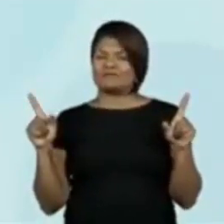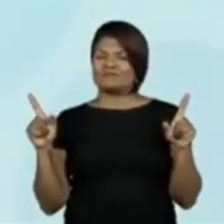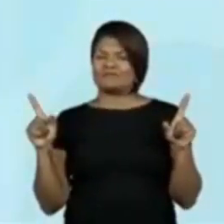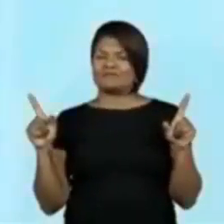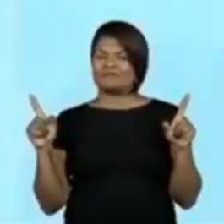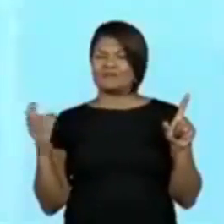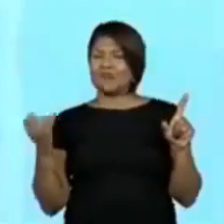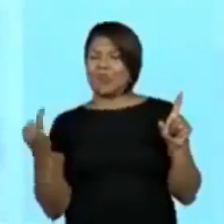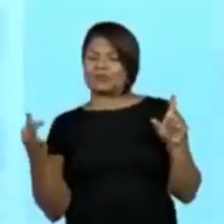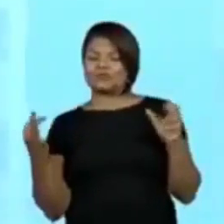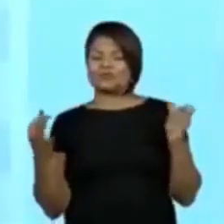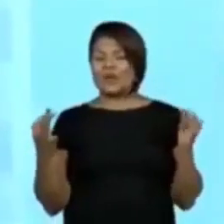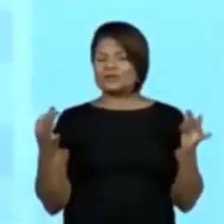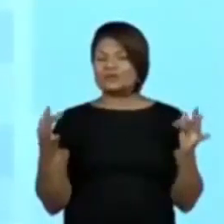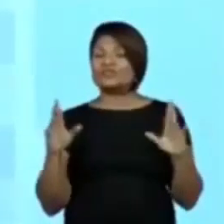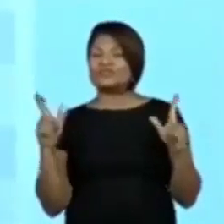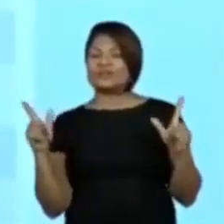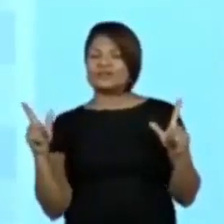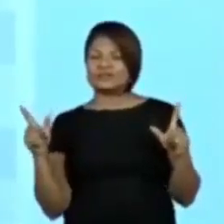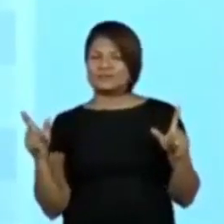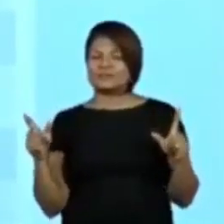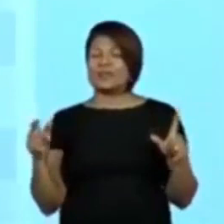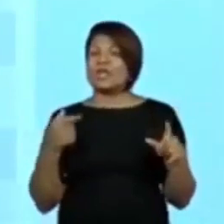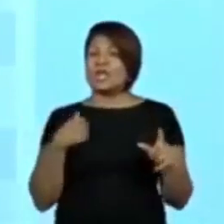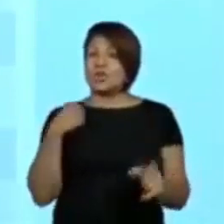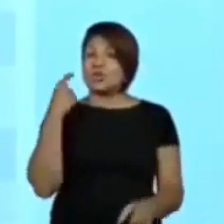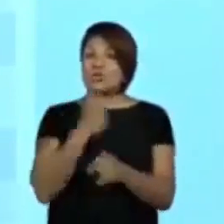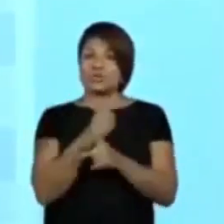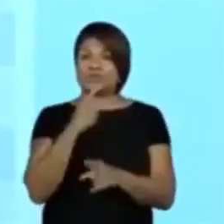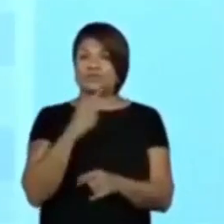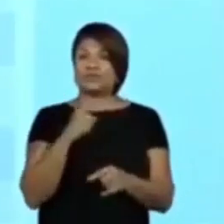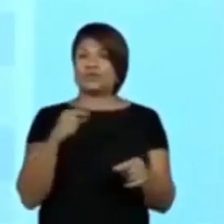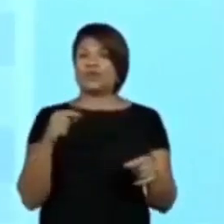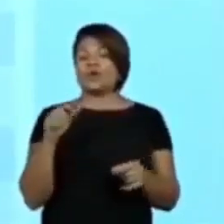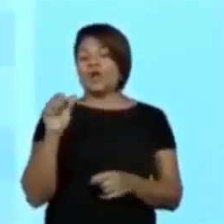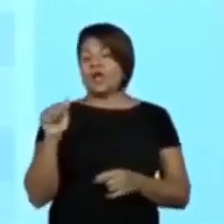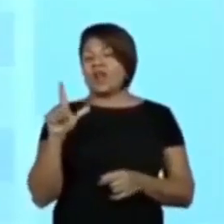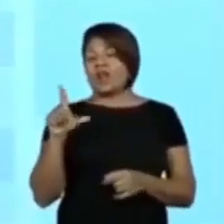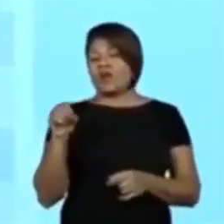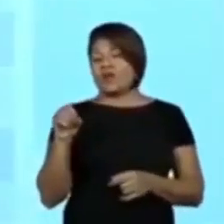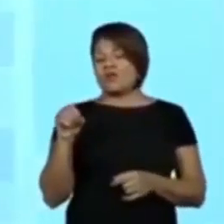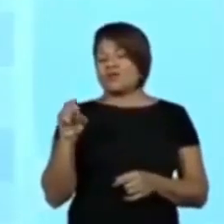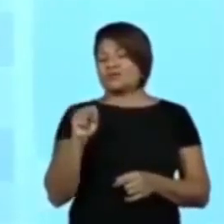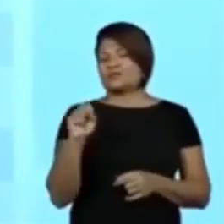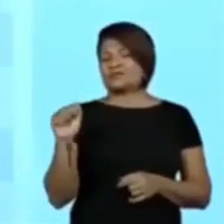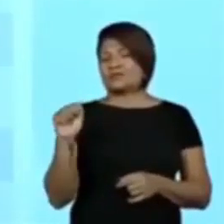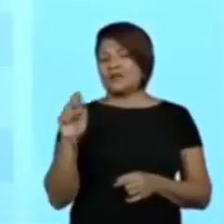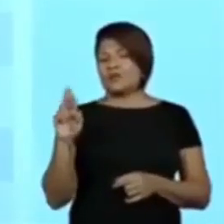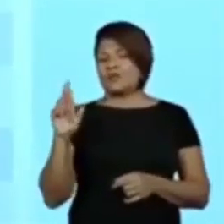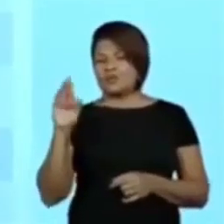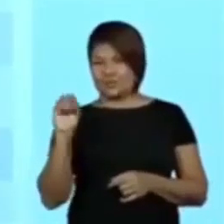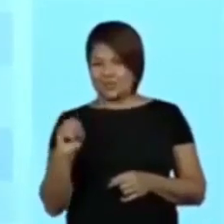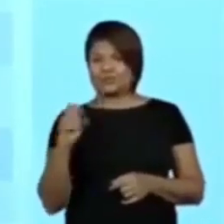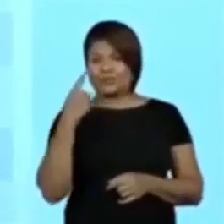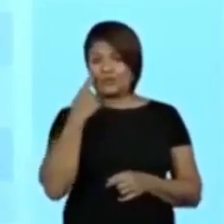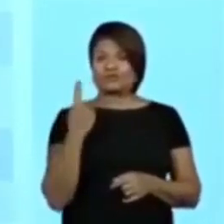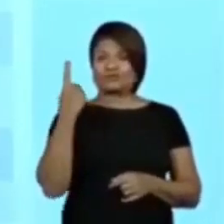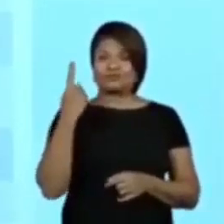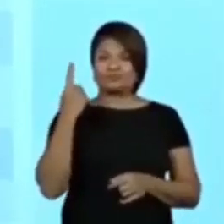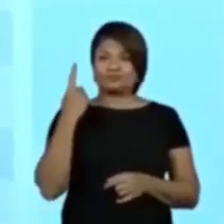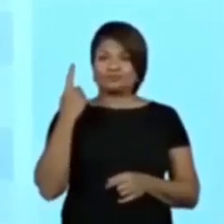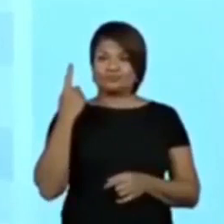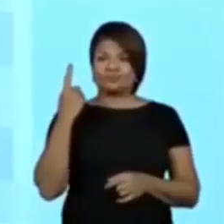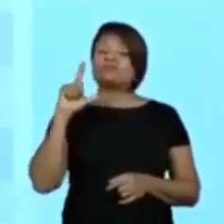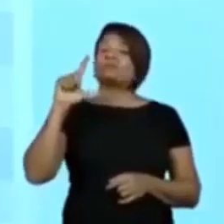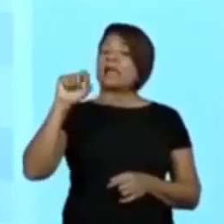O que eu faço? Eu identifico aonde está na minha linha alossauro e vou para a minha coluna.